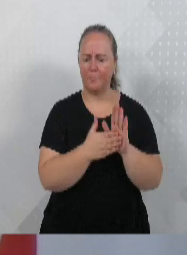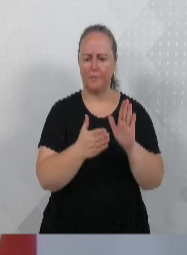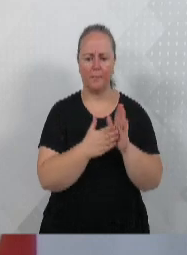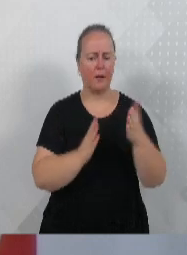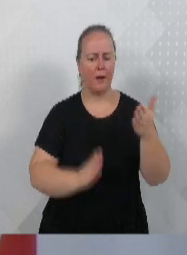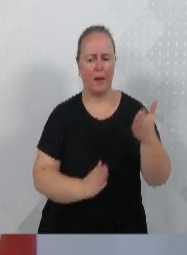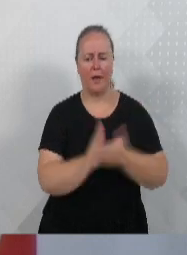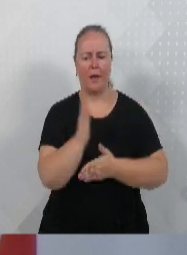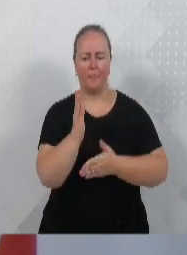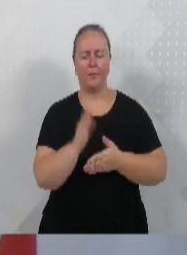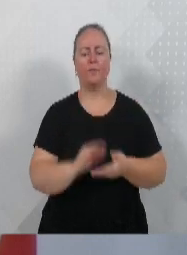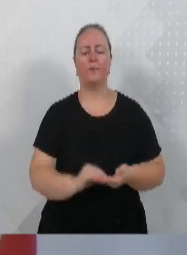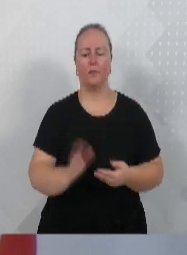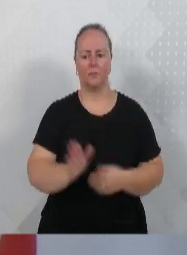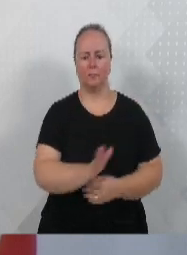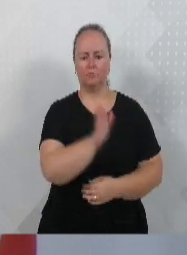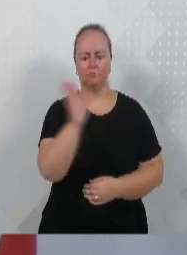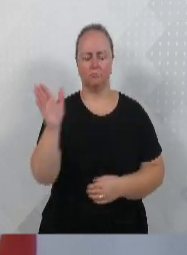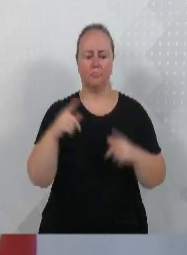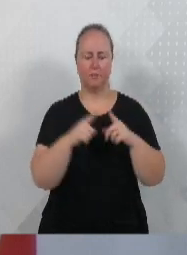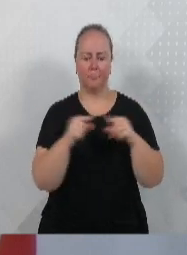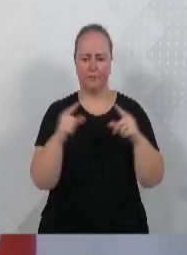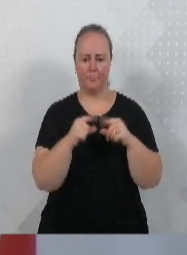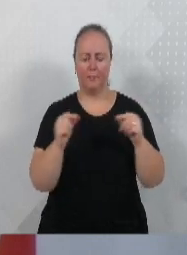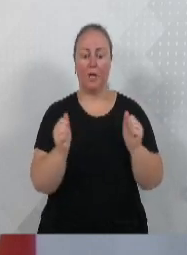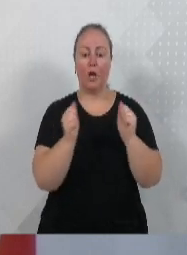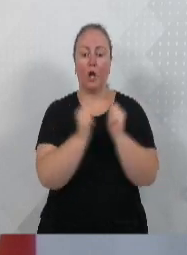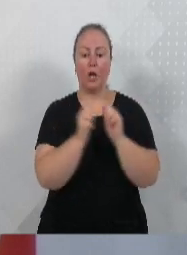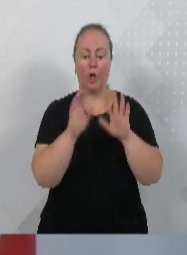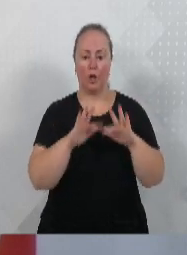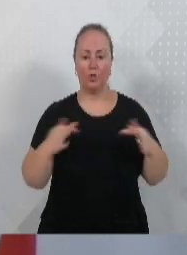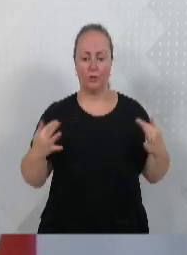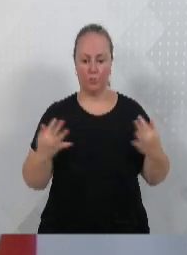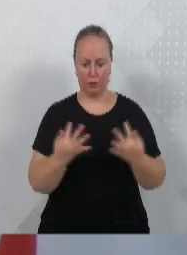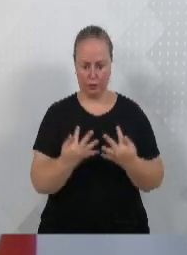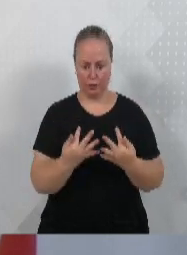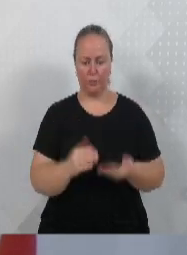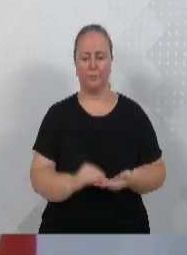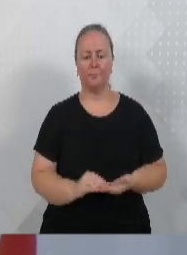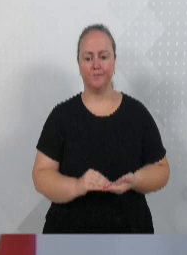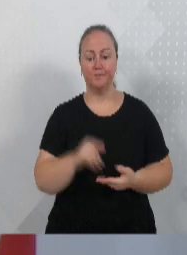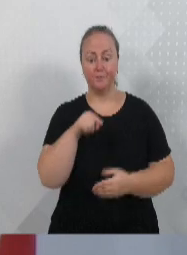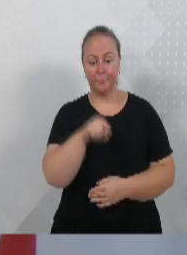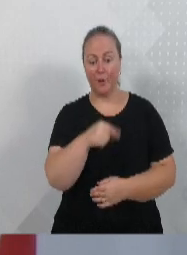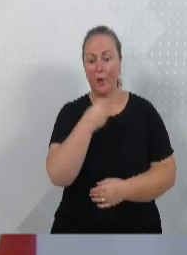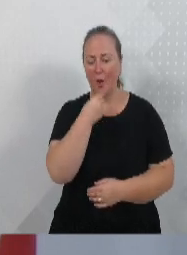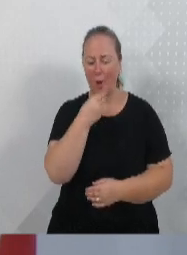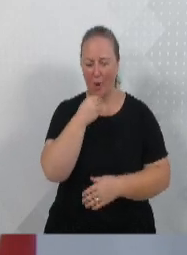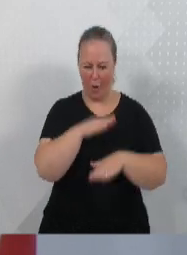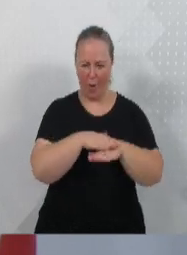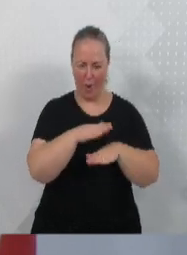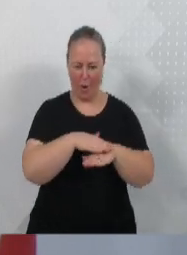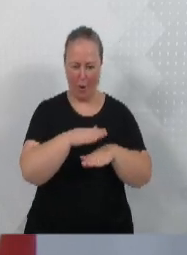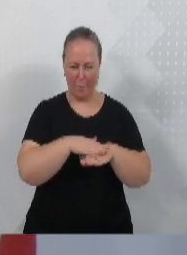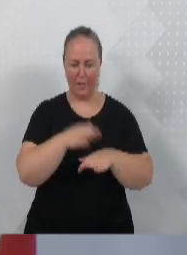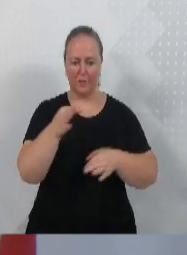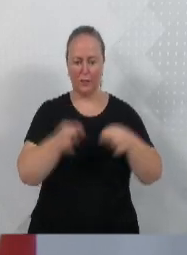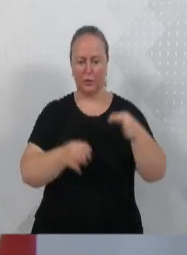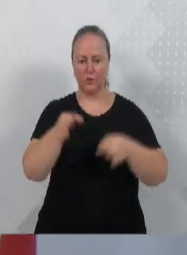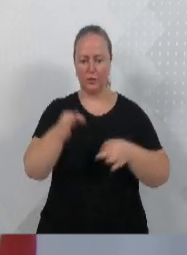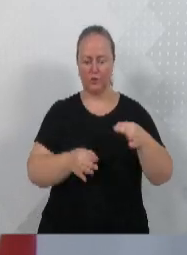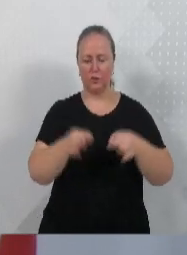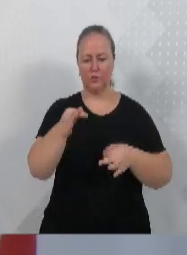aprovada, chegou aí a Brasília junto com essas famílias. Inclusive, o autor do atentado vai a júri popular no